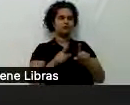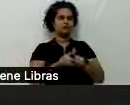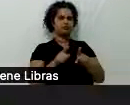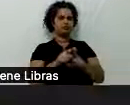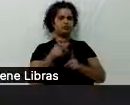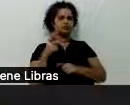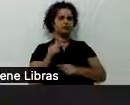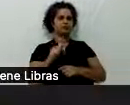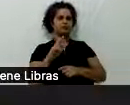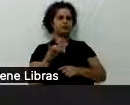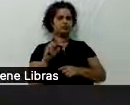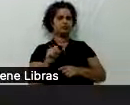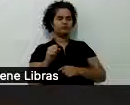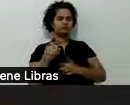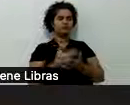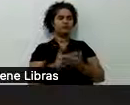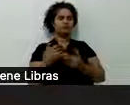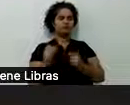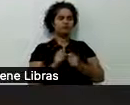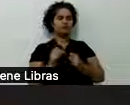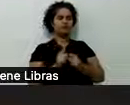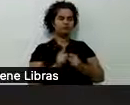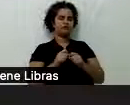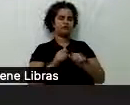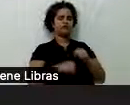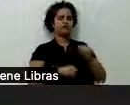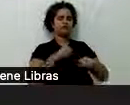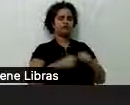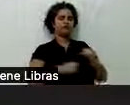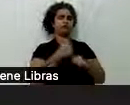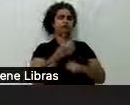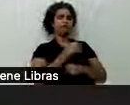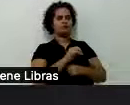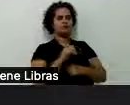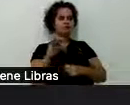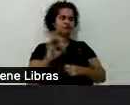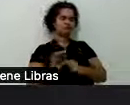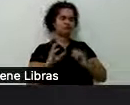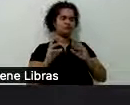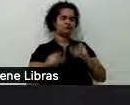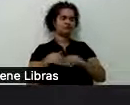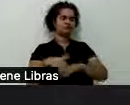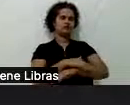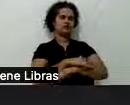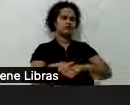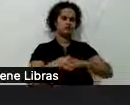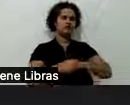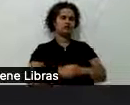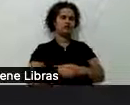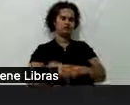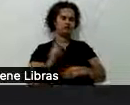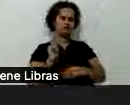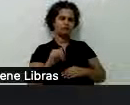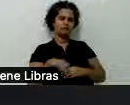a adotar as rotas cicloviárias em 100% das ruas. Kampala também fechou ruas para o